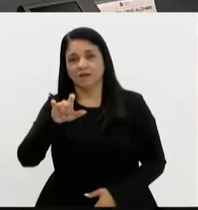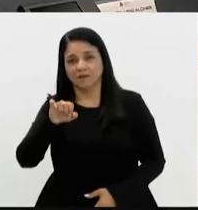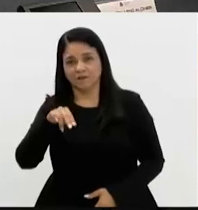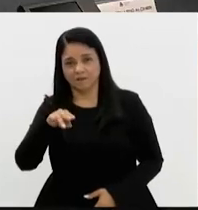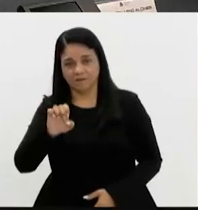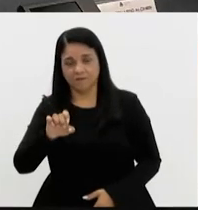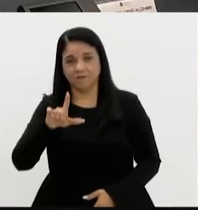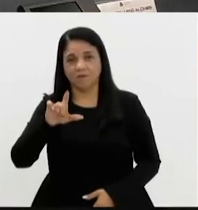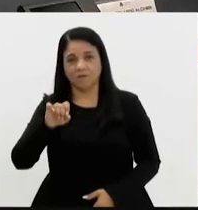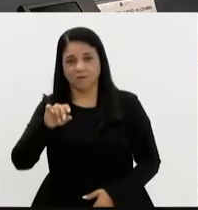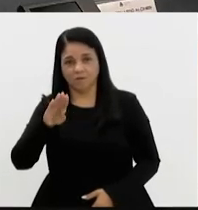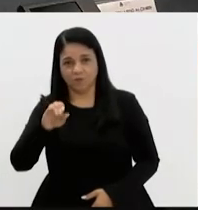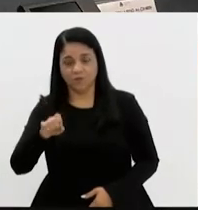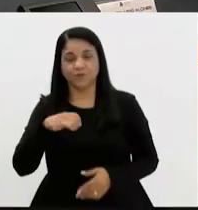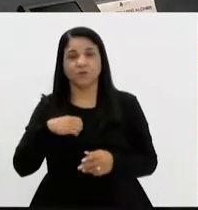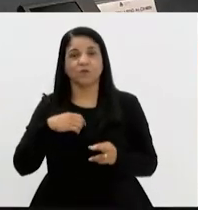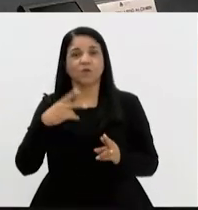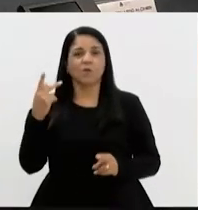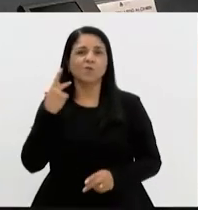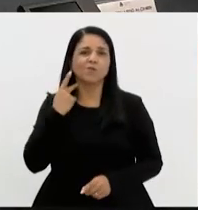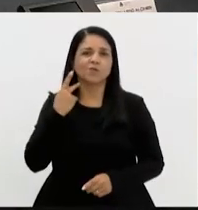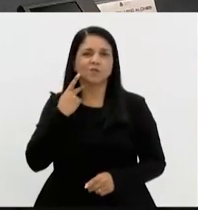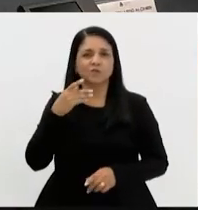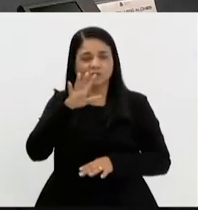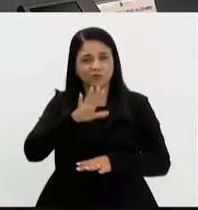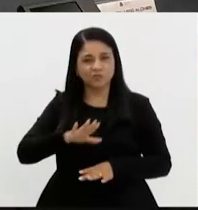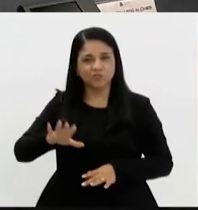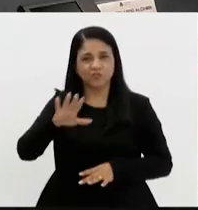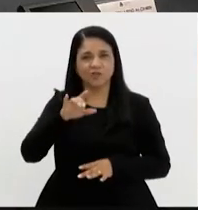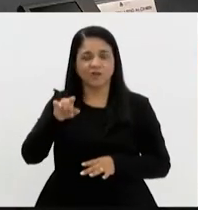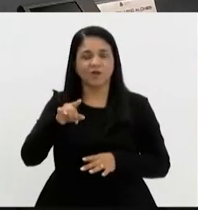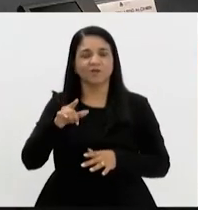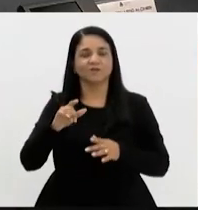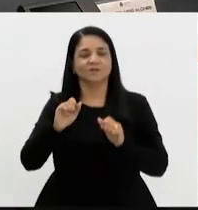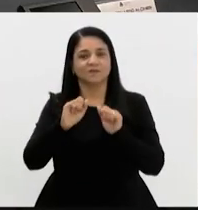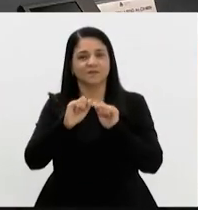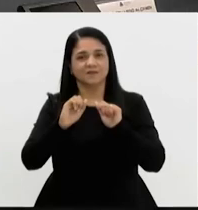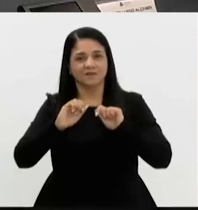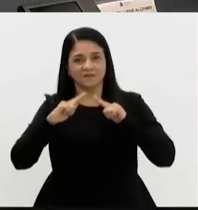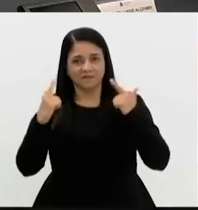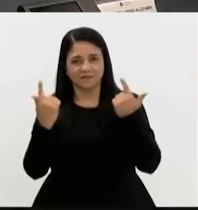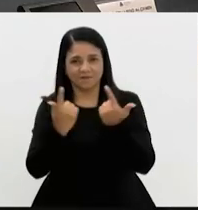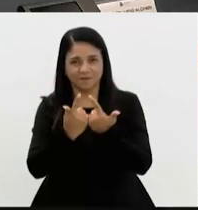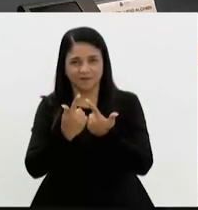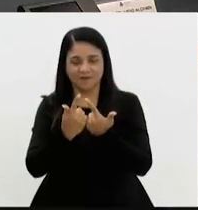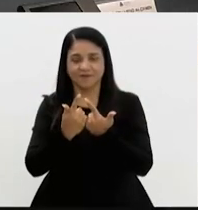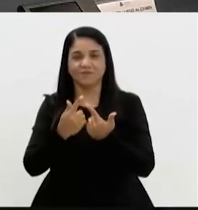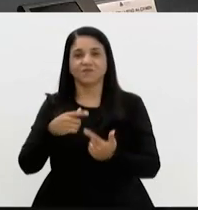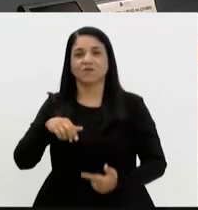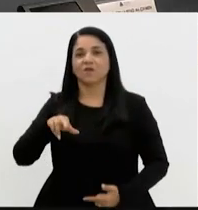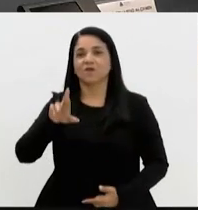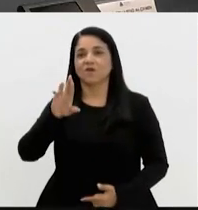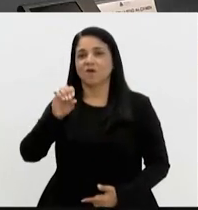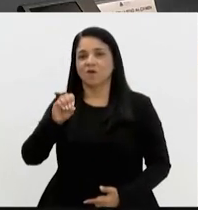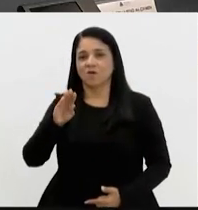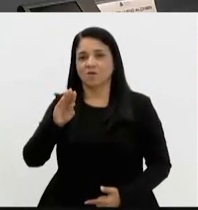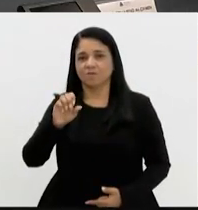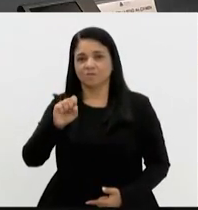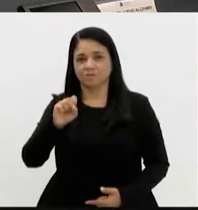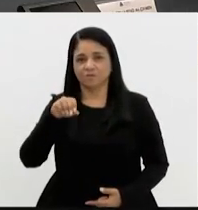Lobo o procurador da Assembleia Legislativa do Estado do Rio de Janeiro Dr Robson Marciel